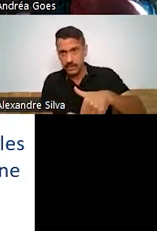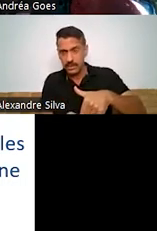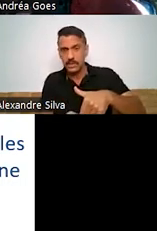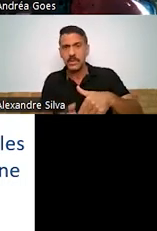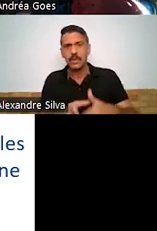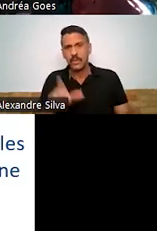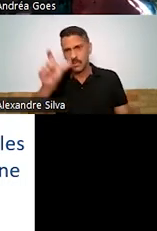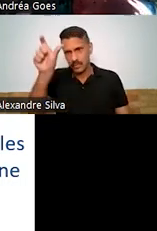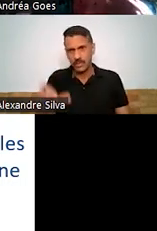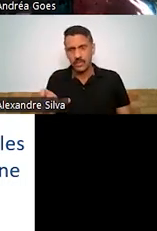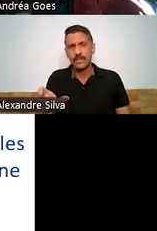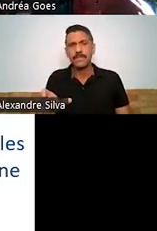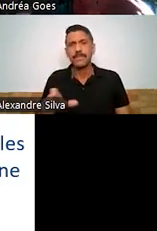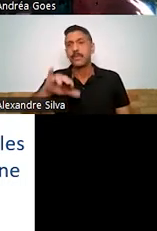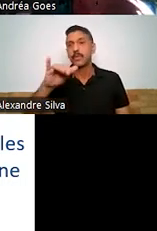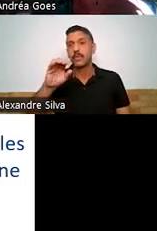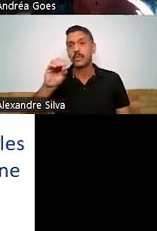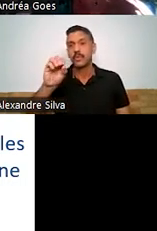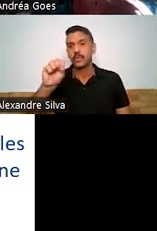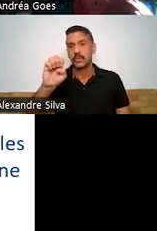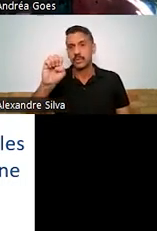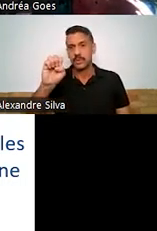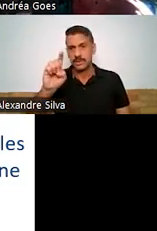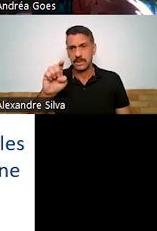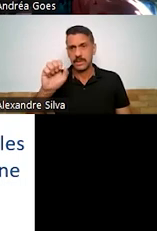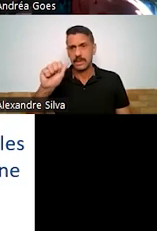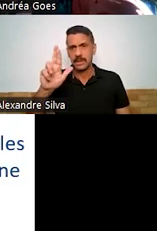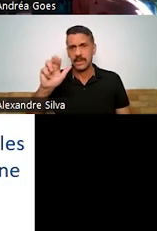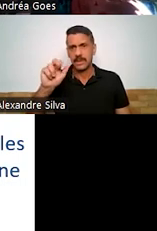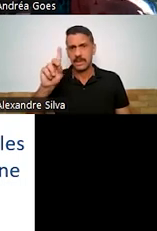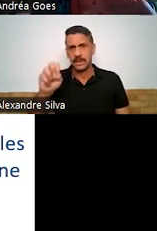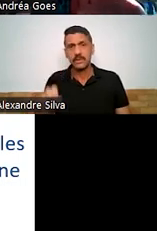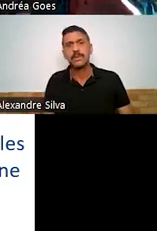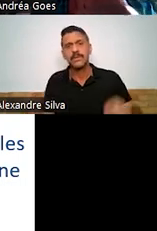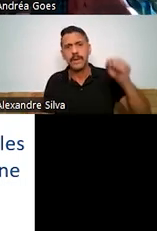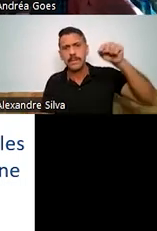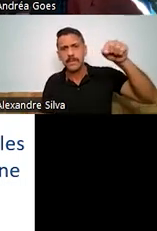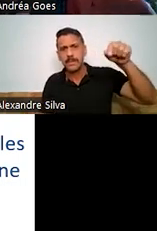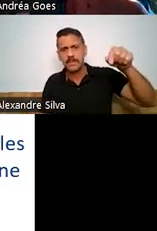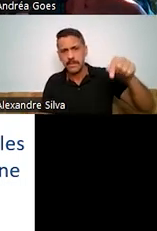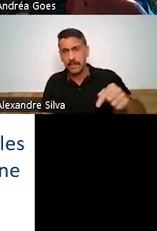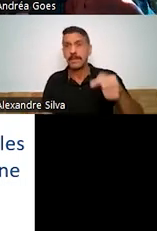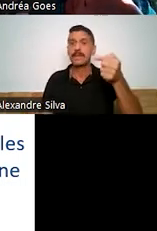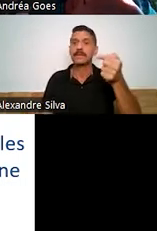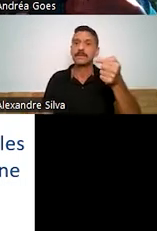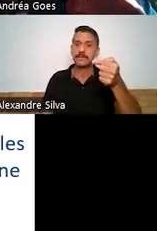é o José Arcádio. Então, daqui a gente vai descendo, vai acompanhando até a geração 7.